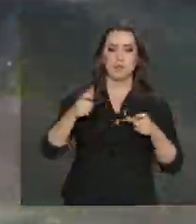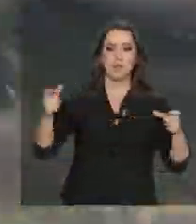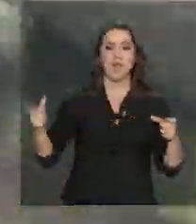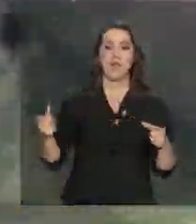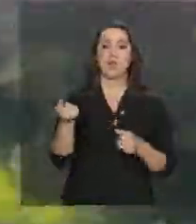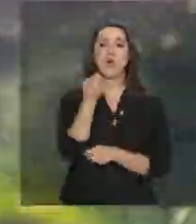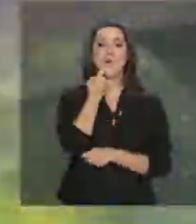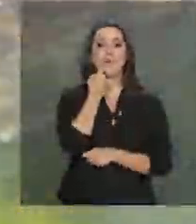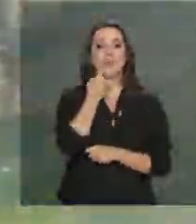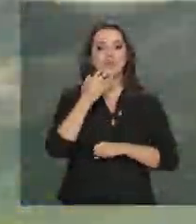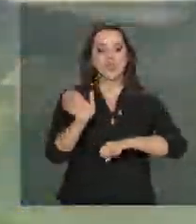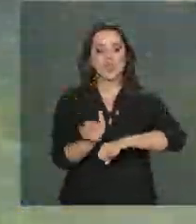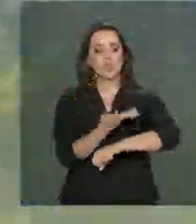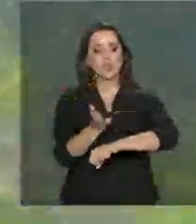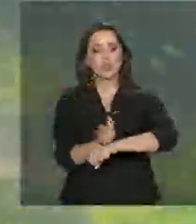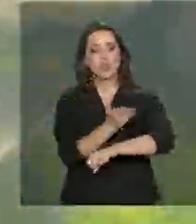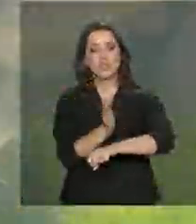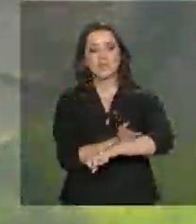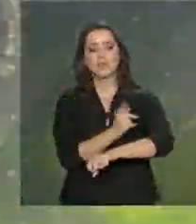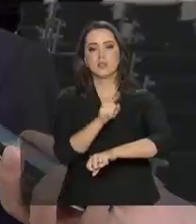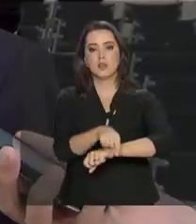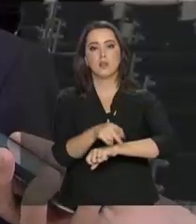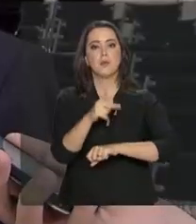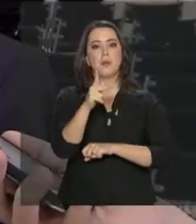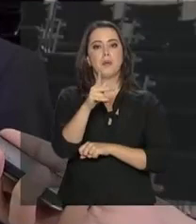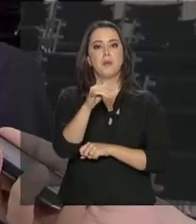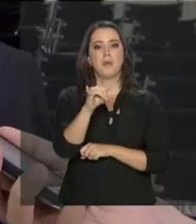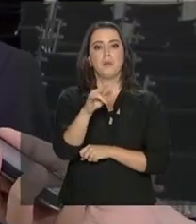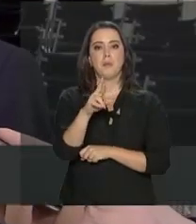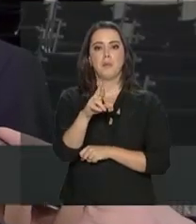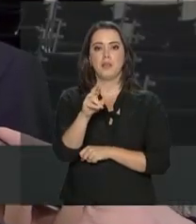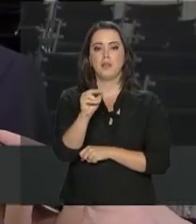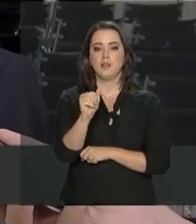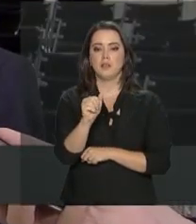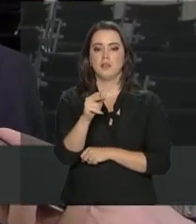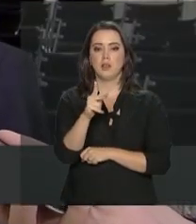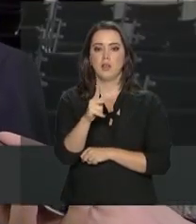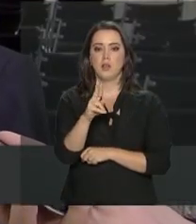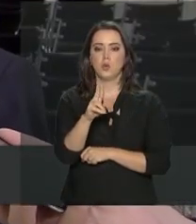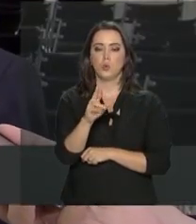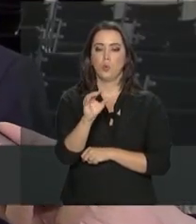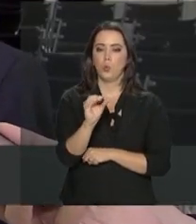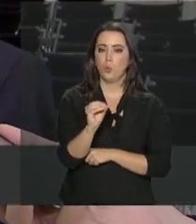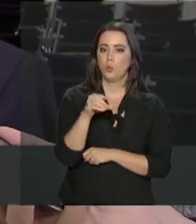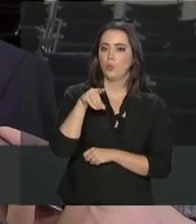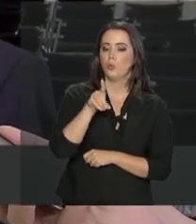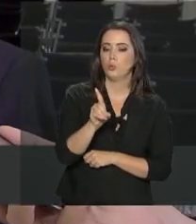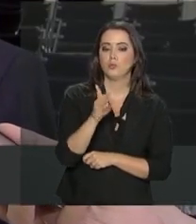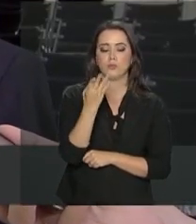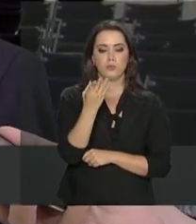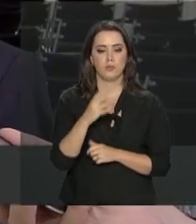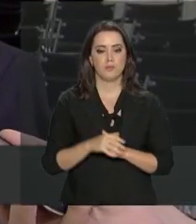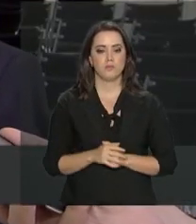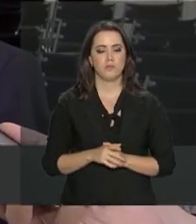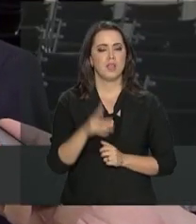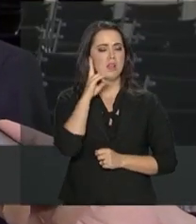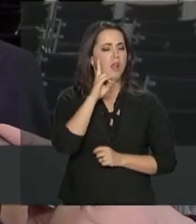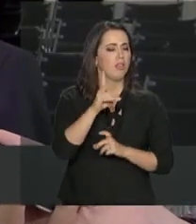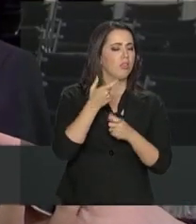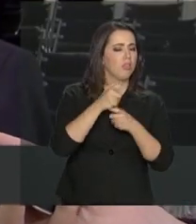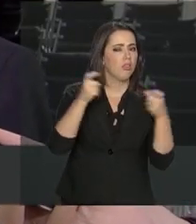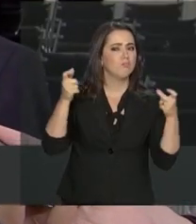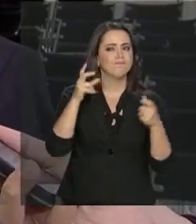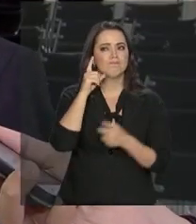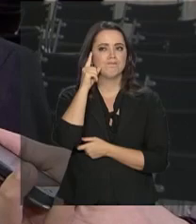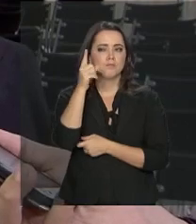peixe de escamas do mundo, o pirarucu? A ideia foi avaliar esse manejo numa perspectiva ampla, né, que